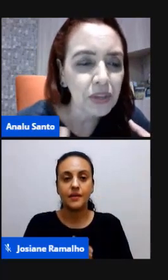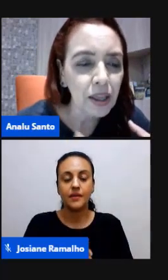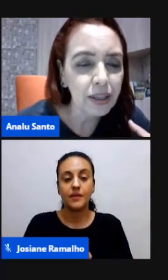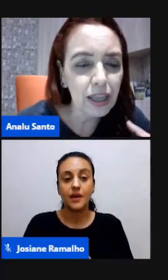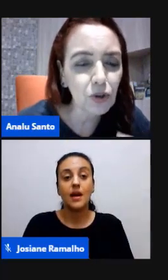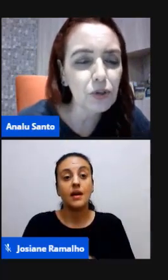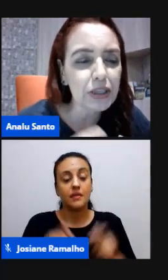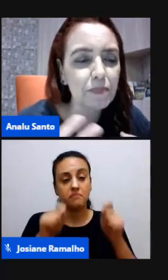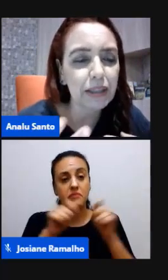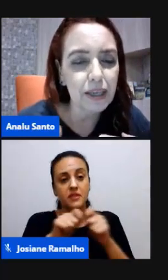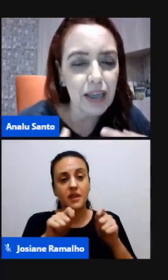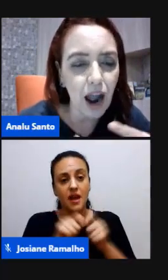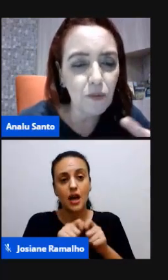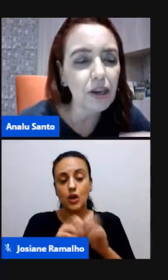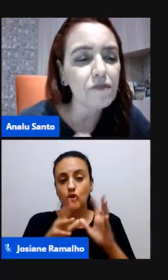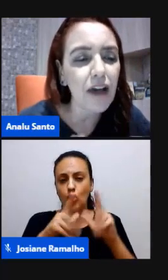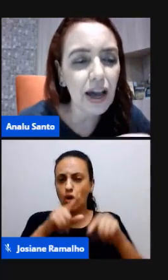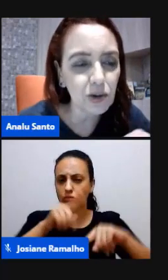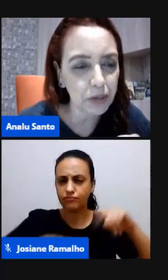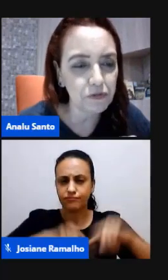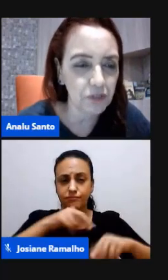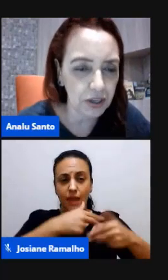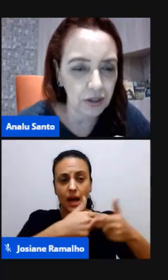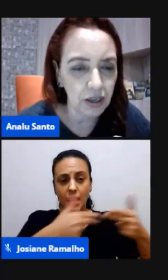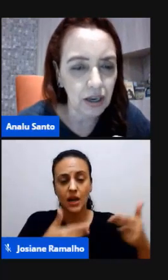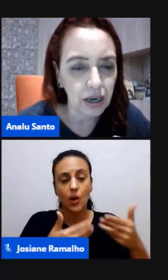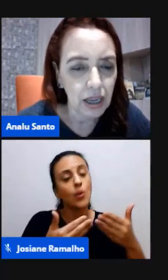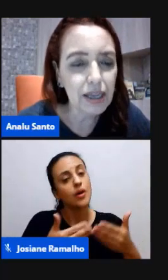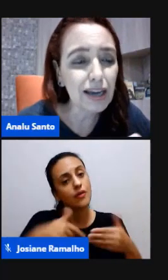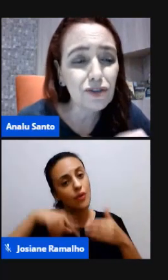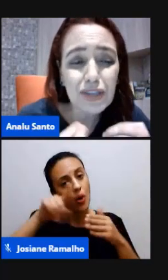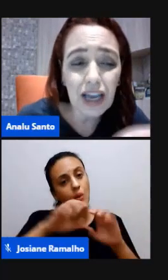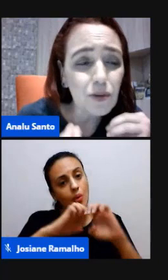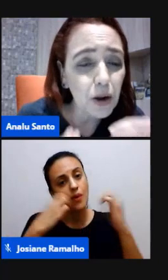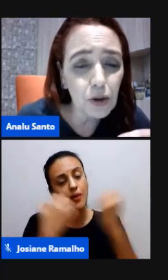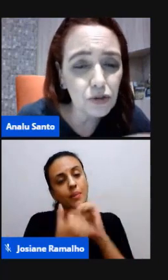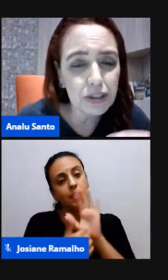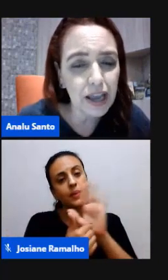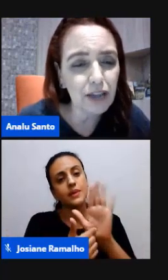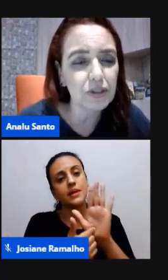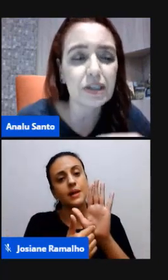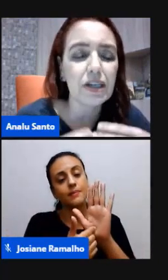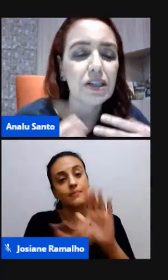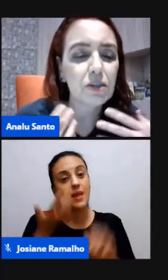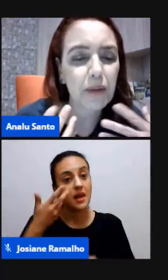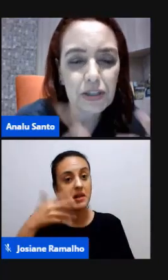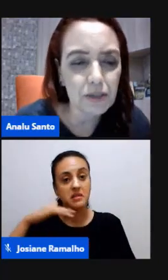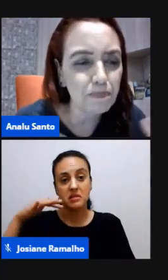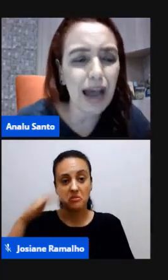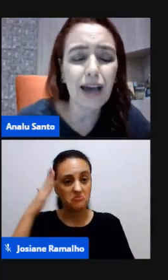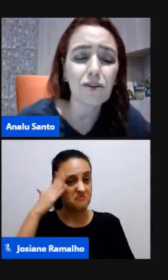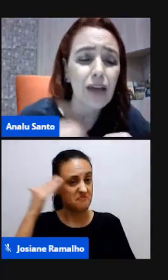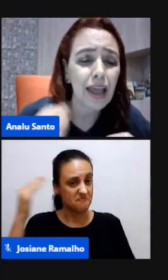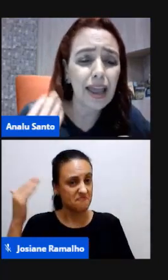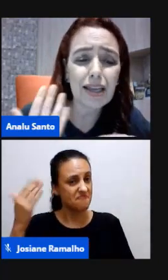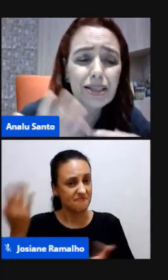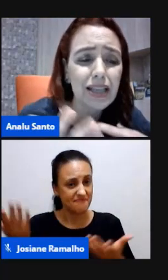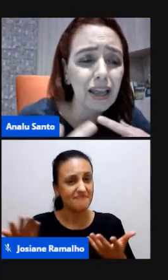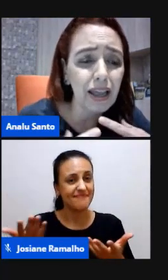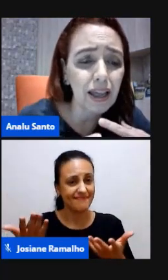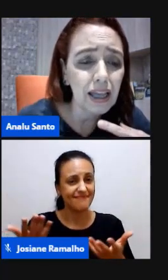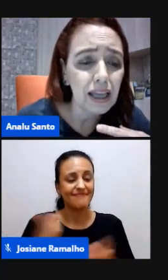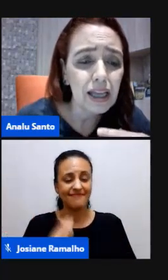construíram, né, todo esse material e levaram para a feira. E eles fizeram o maior sucesso, as crianças participaram,